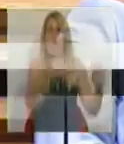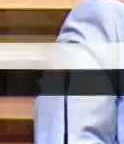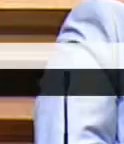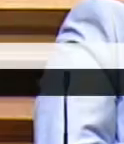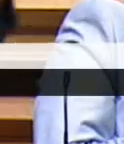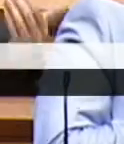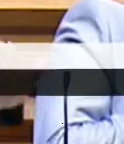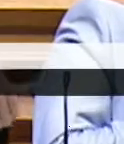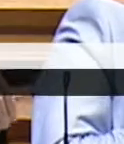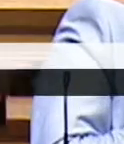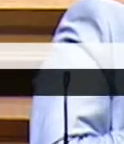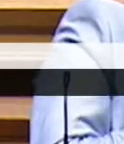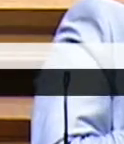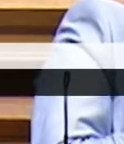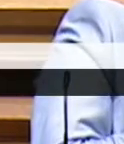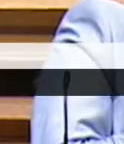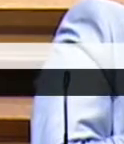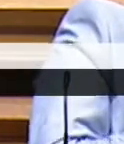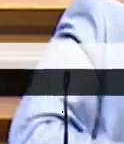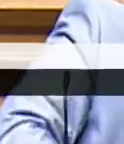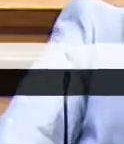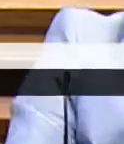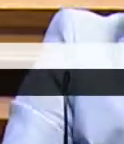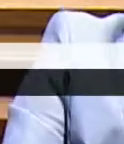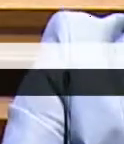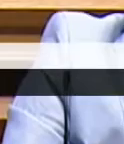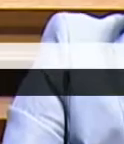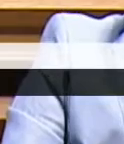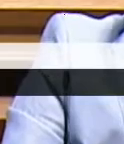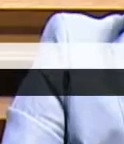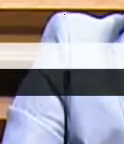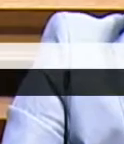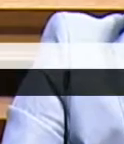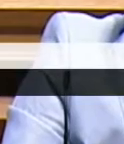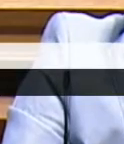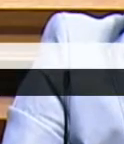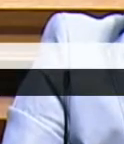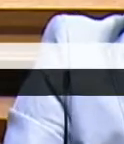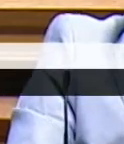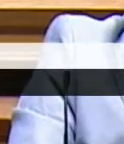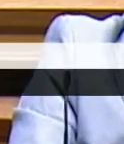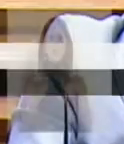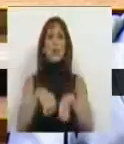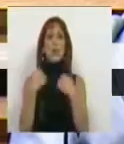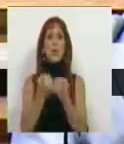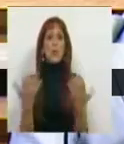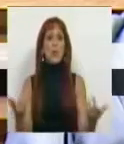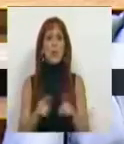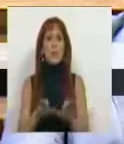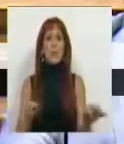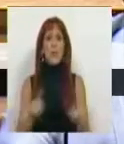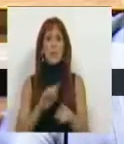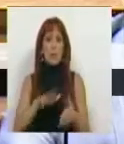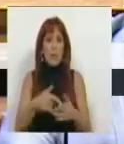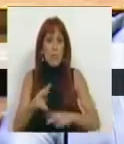austeridade que se aumentou o prazo de reporte de prejuízos, que se aumentaram isenções nas participações sociais, que promovem o